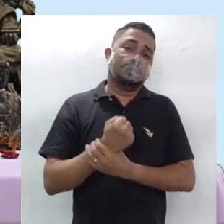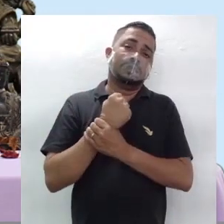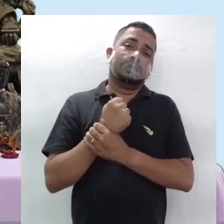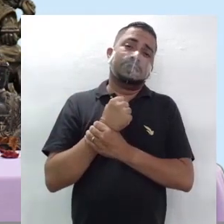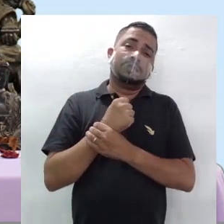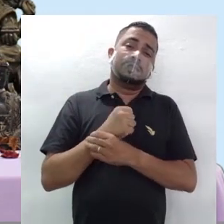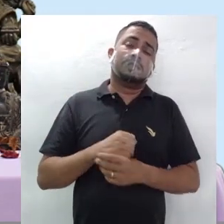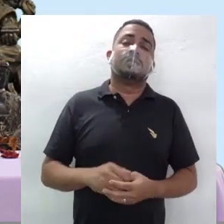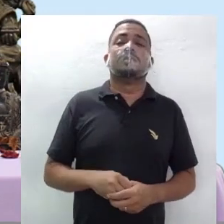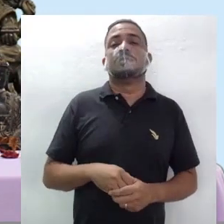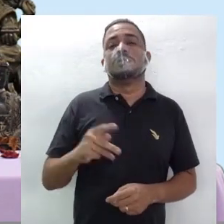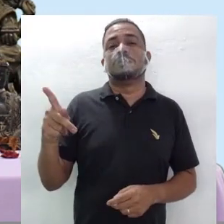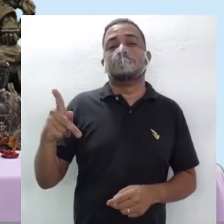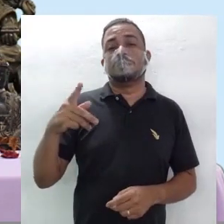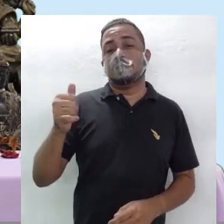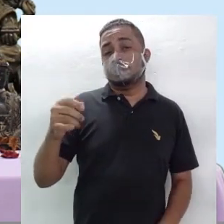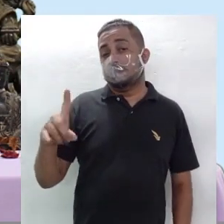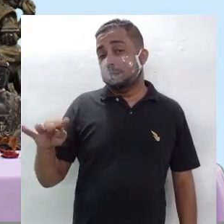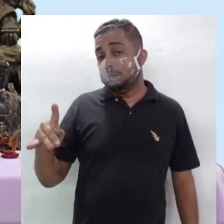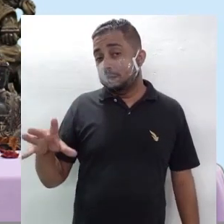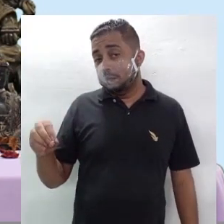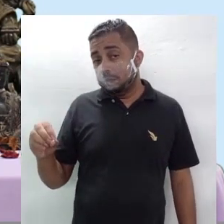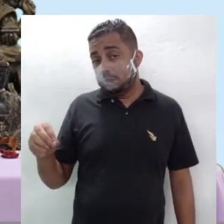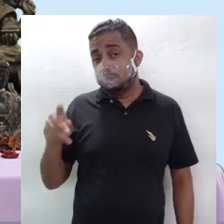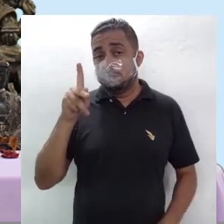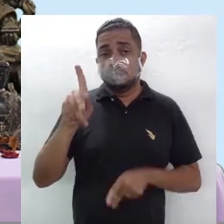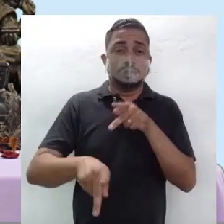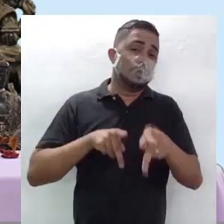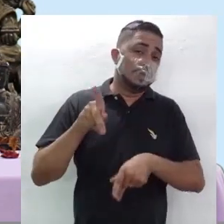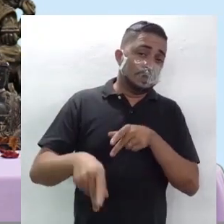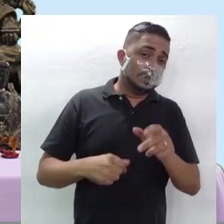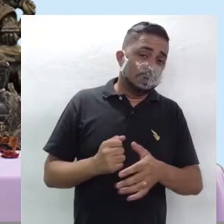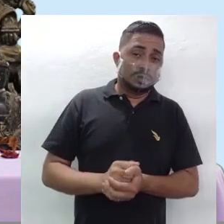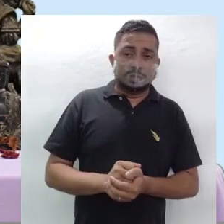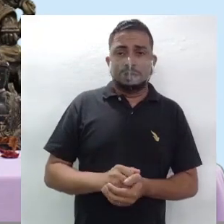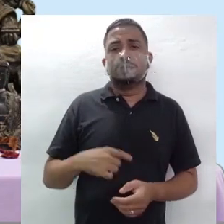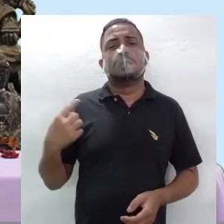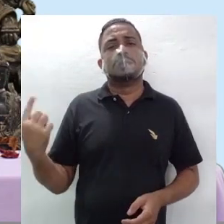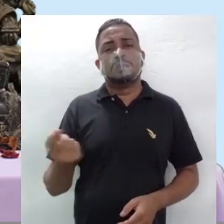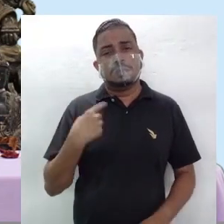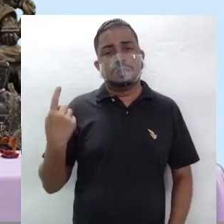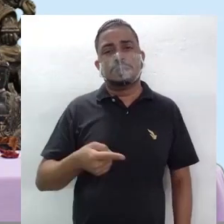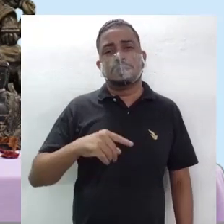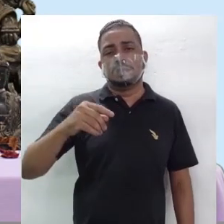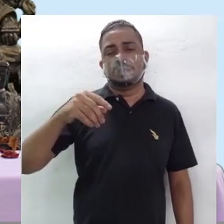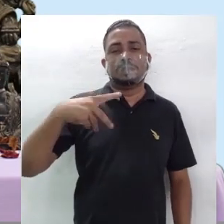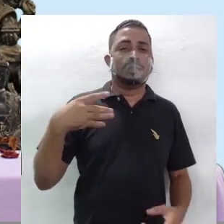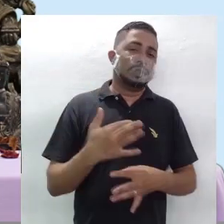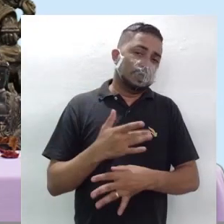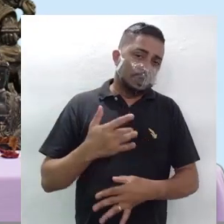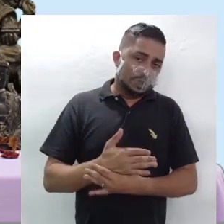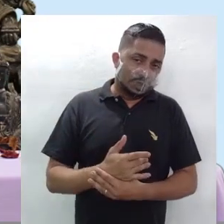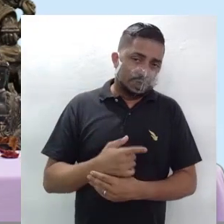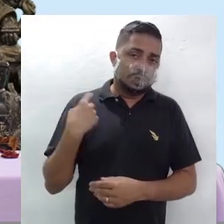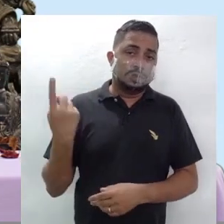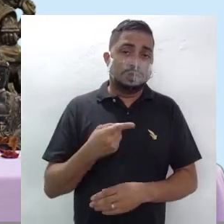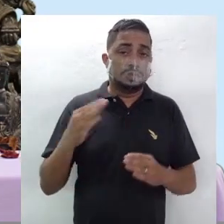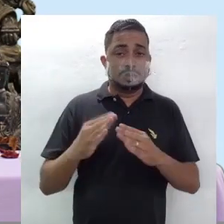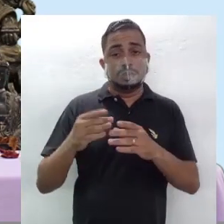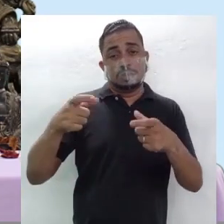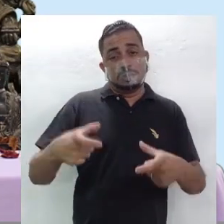proteger o patrimônio público. E o que é o patrimônio público? É a nossa cidade, é onde nós